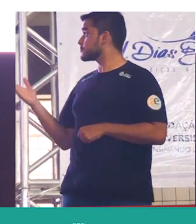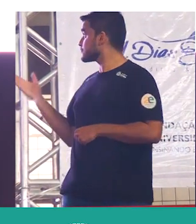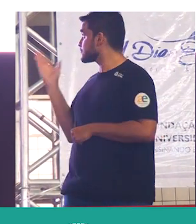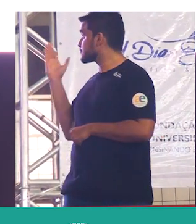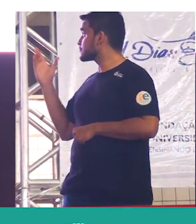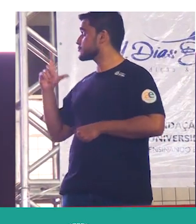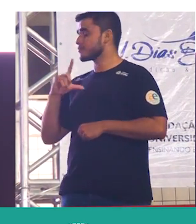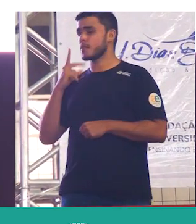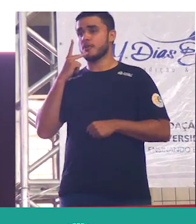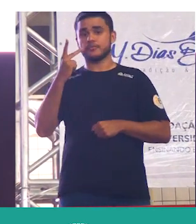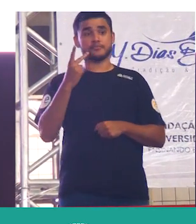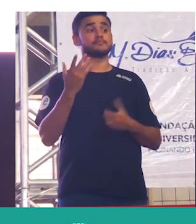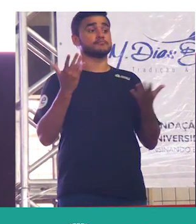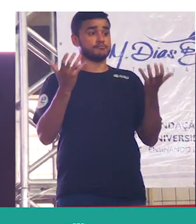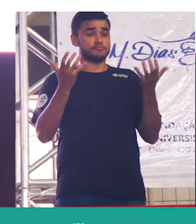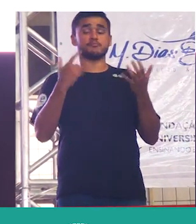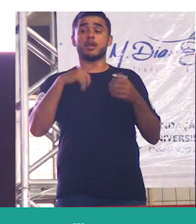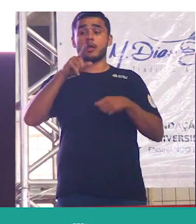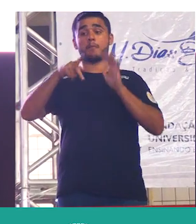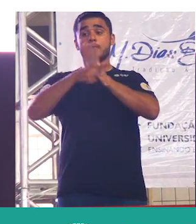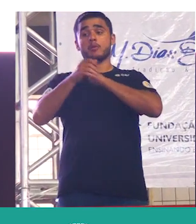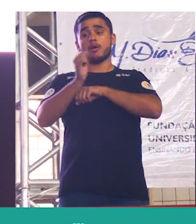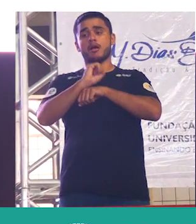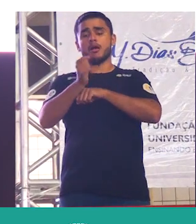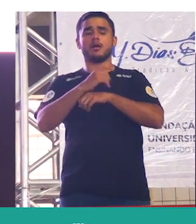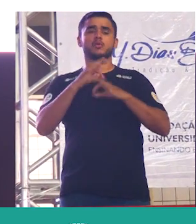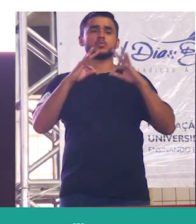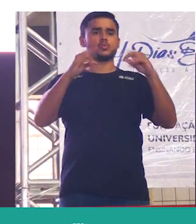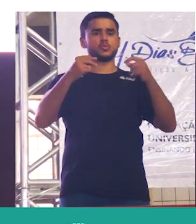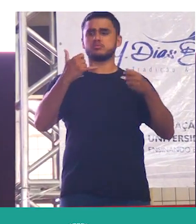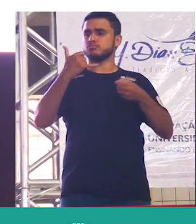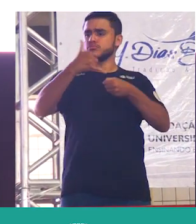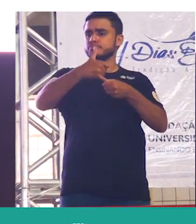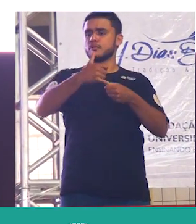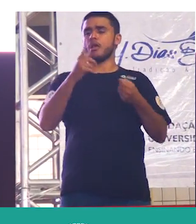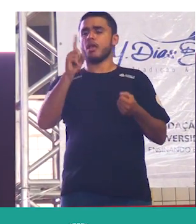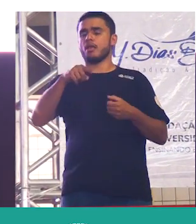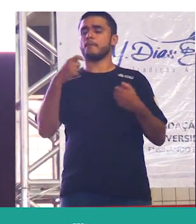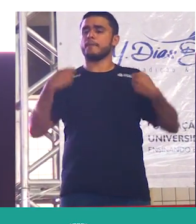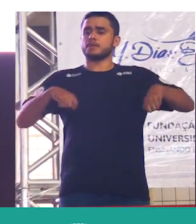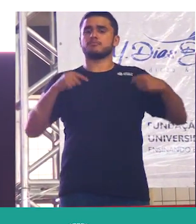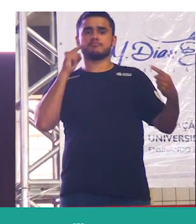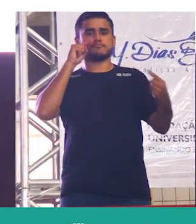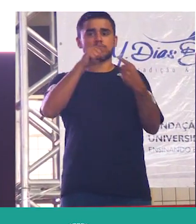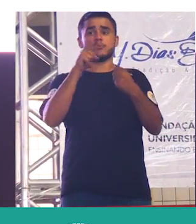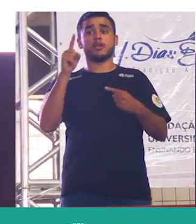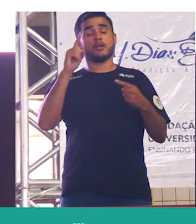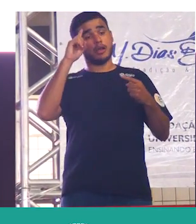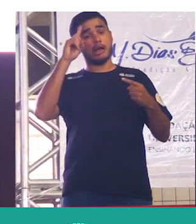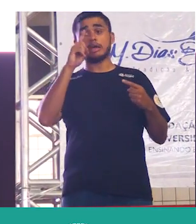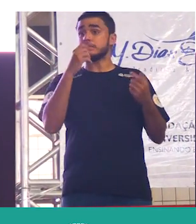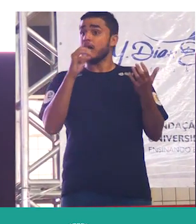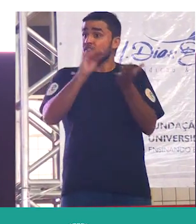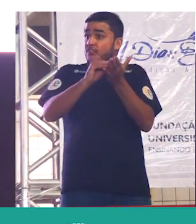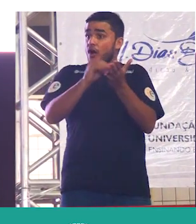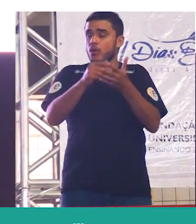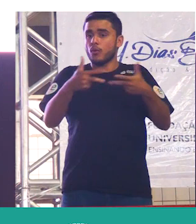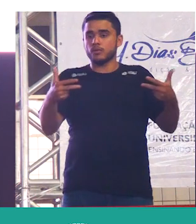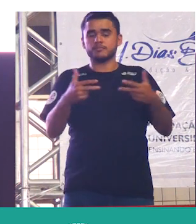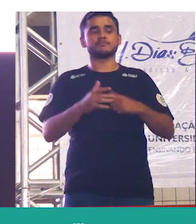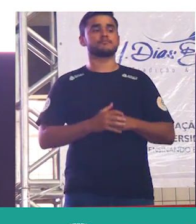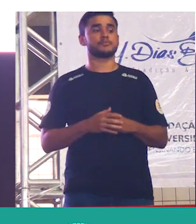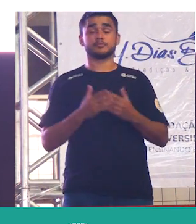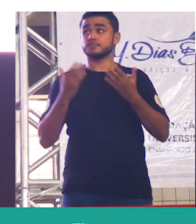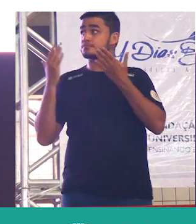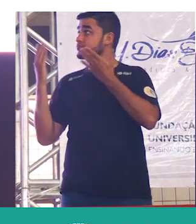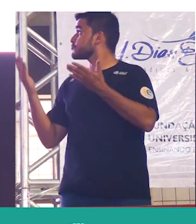enquanto combustível, tá? Para complementar o petróleo. E, amigos, encerramos, portanto,